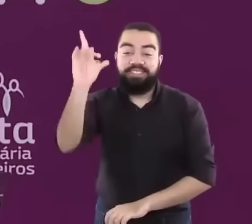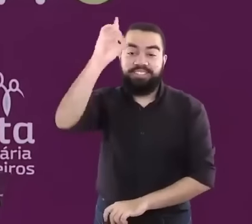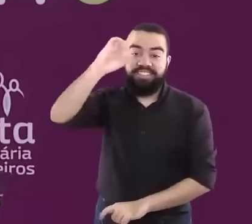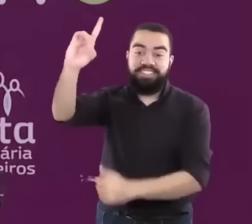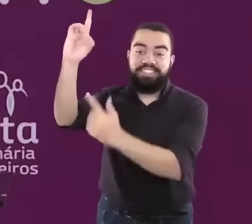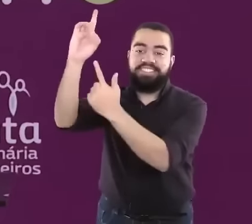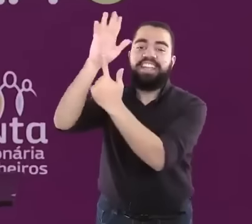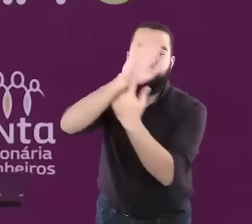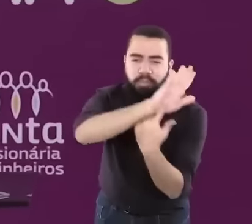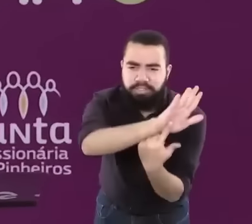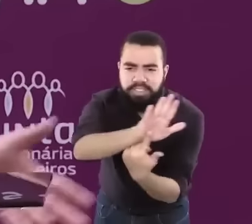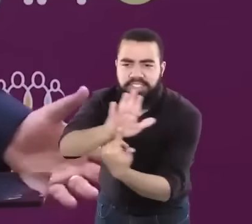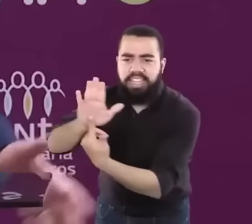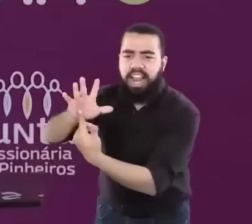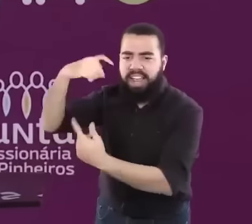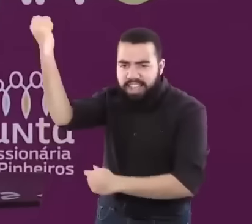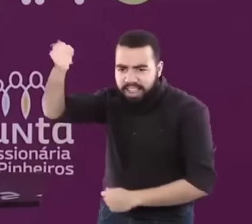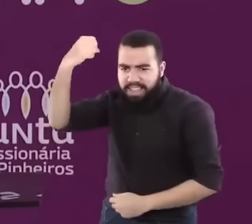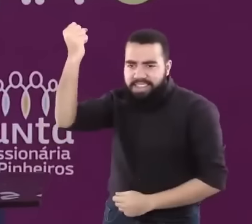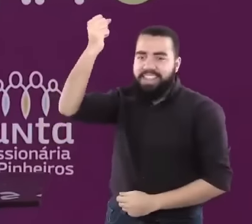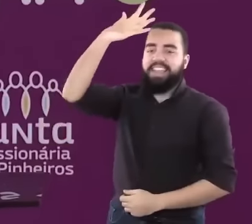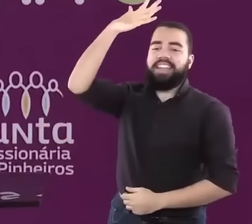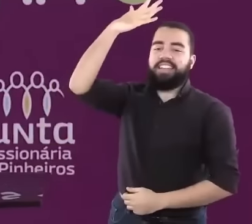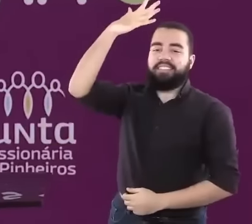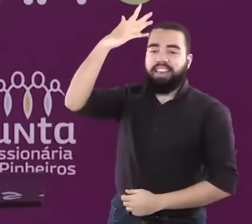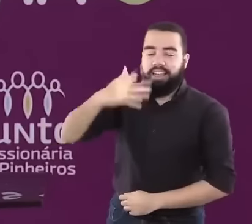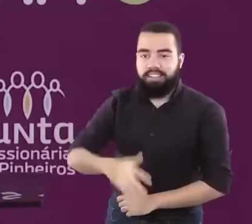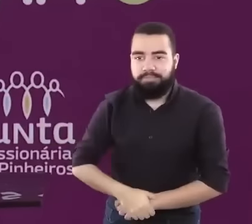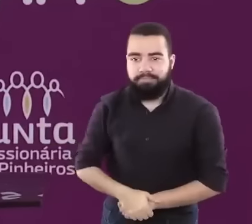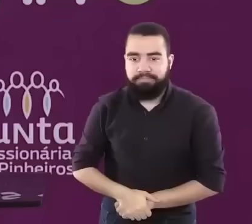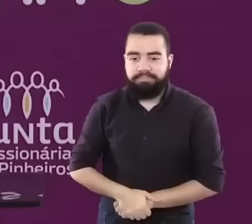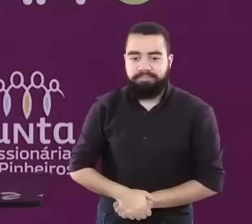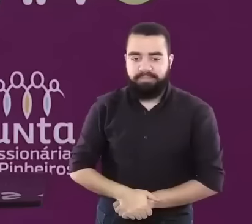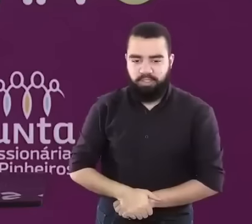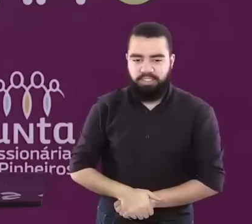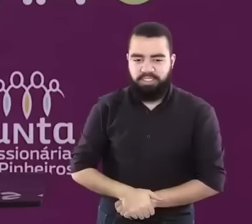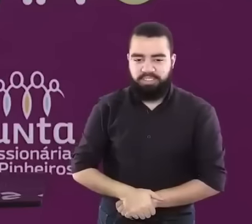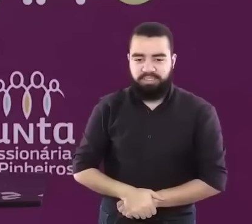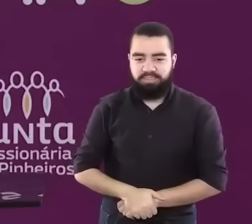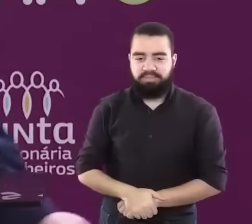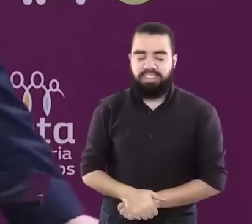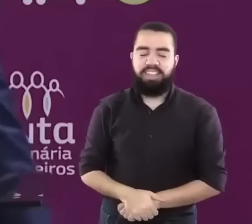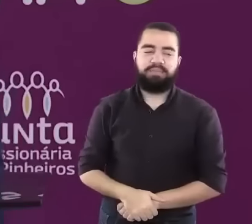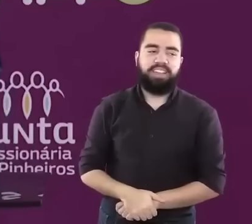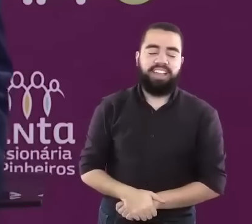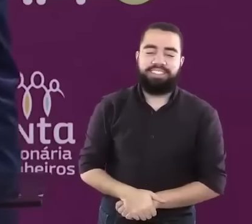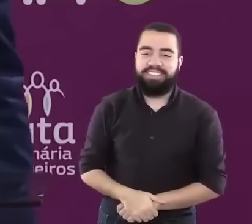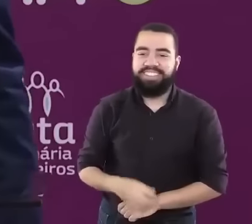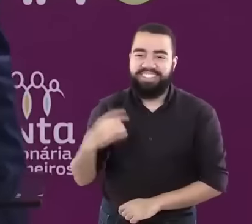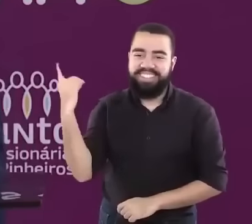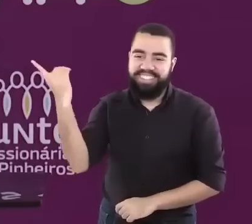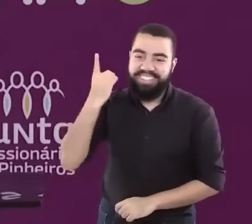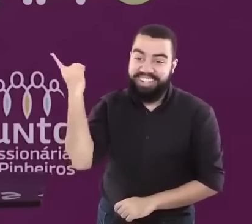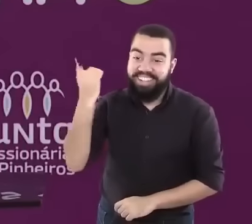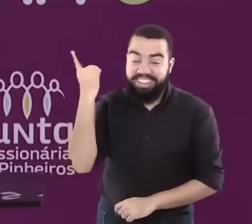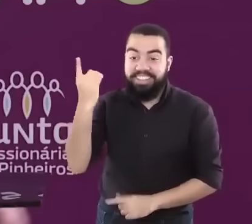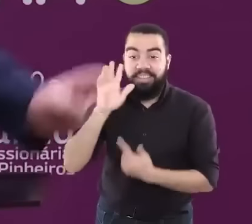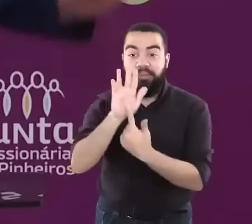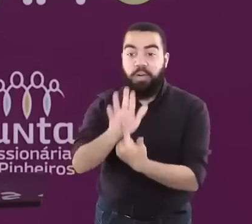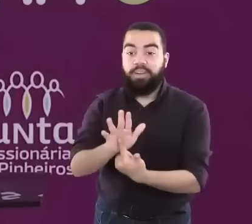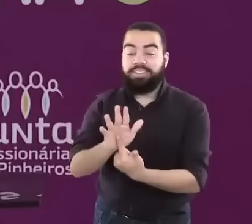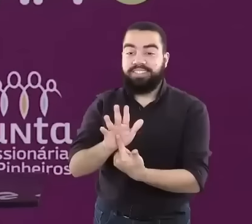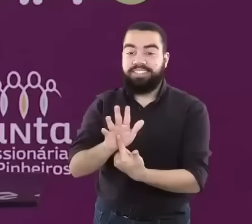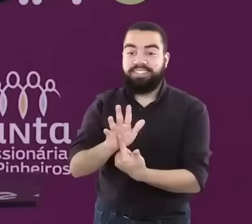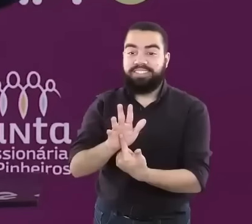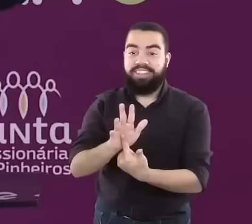isso e Davi aqui ele vai usar essa expressão ele